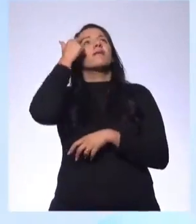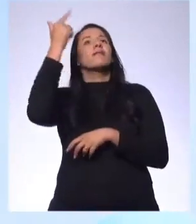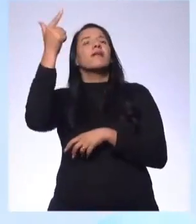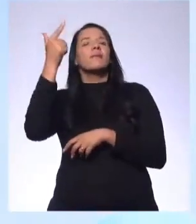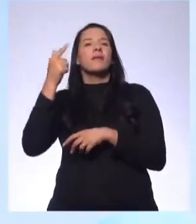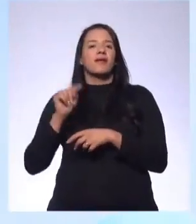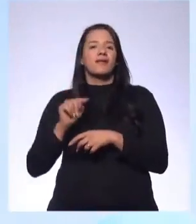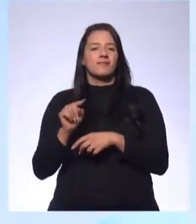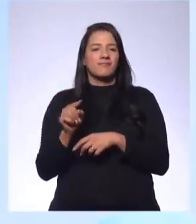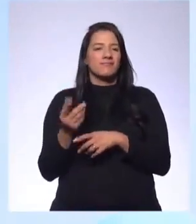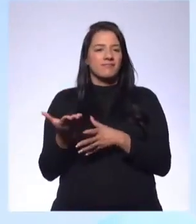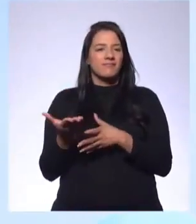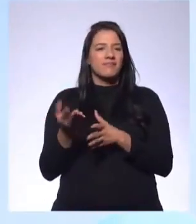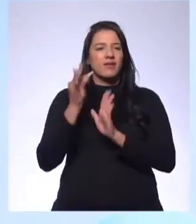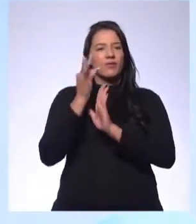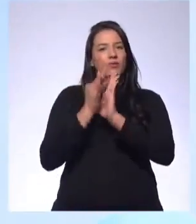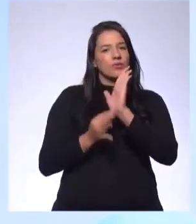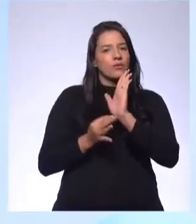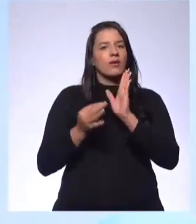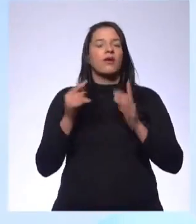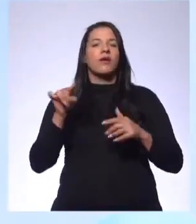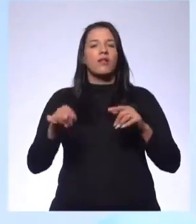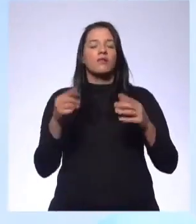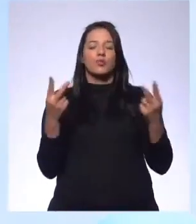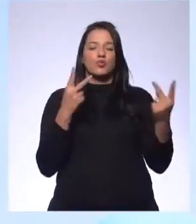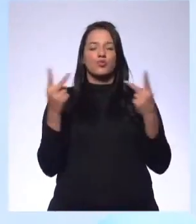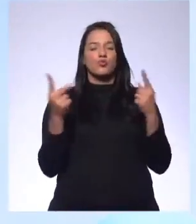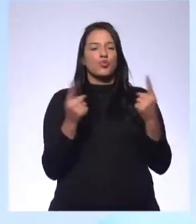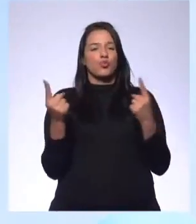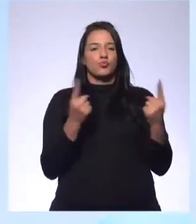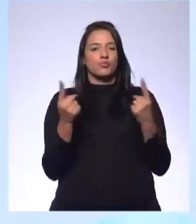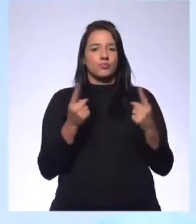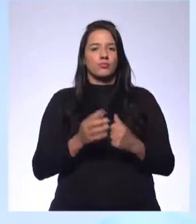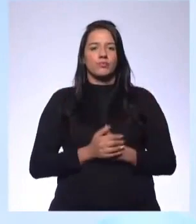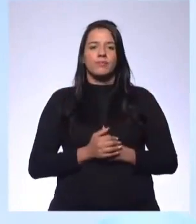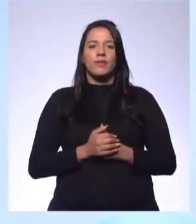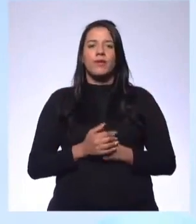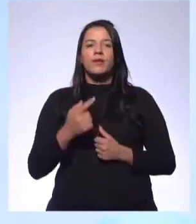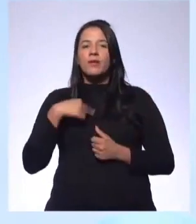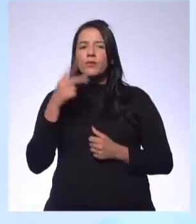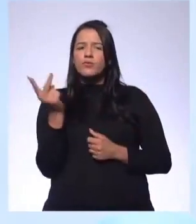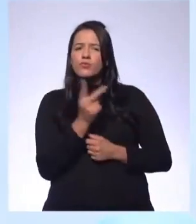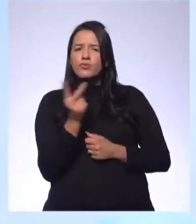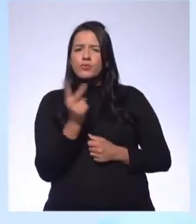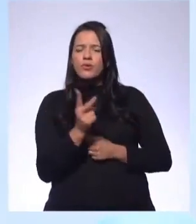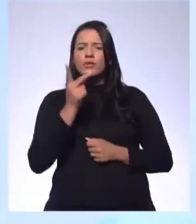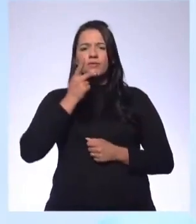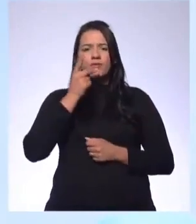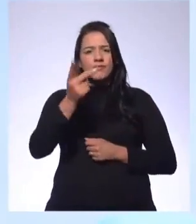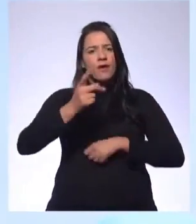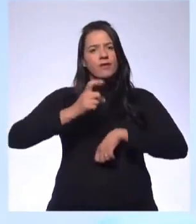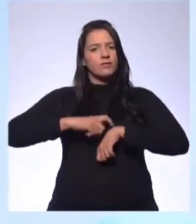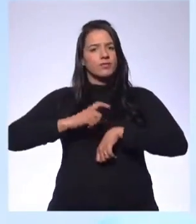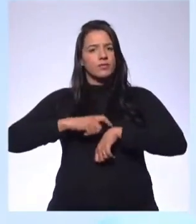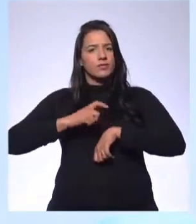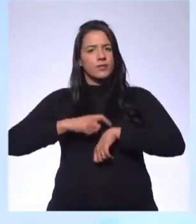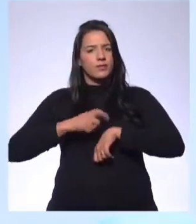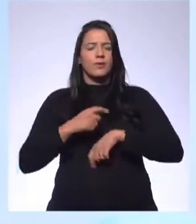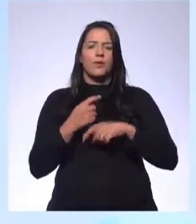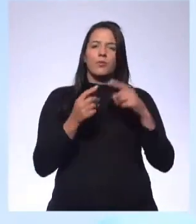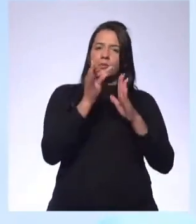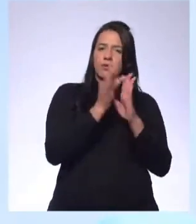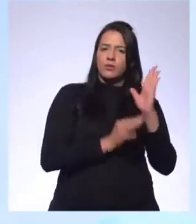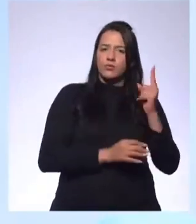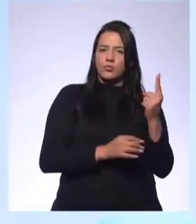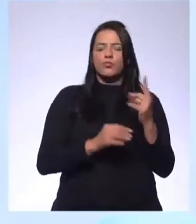você lembrar. Então, essa interatividade que acontece. Então, ambos falam sobre tempo, tanto o texto 1 como